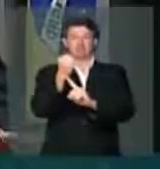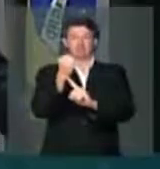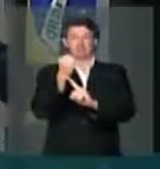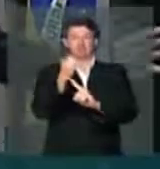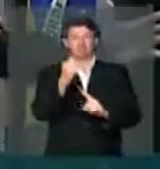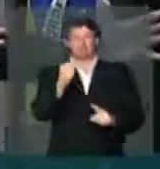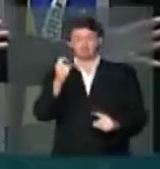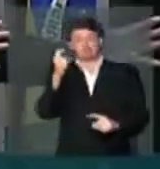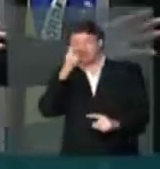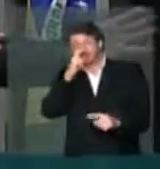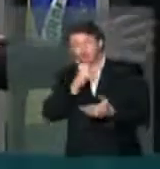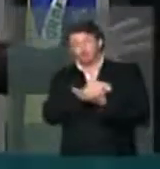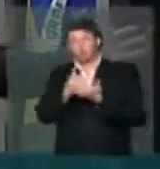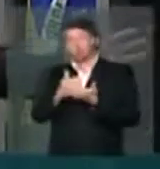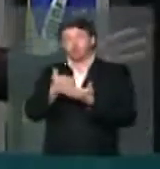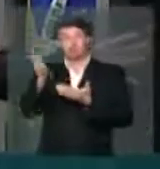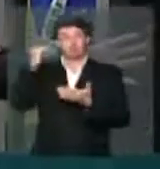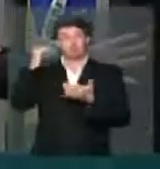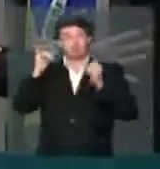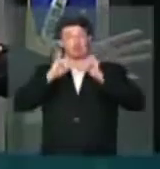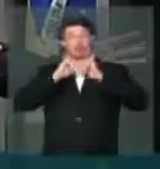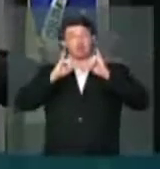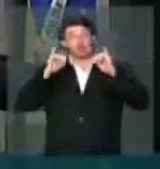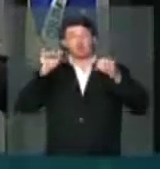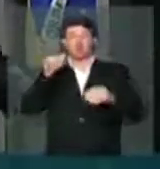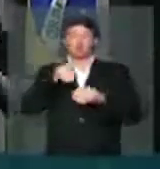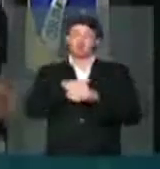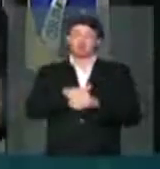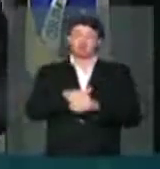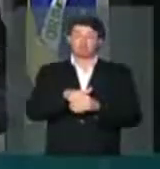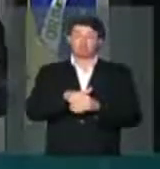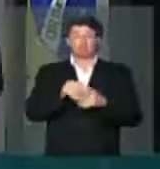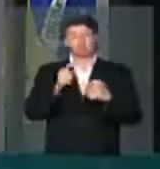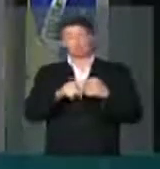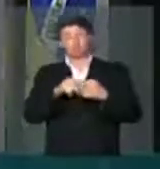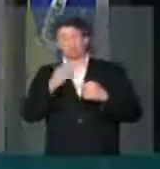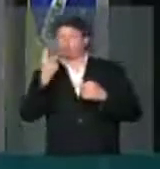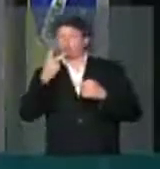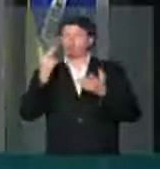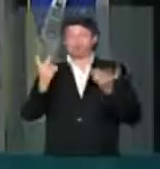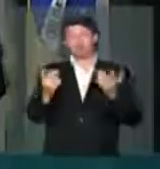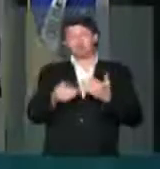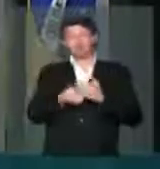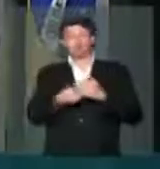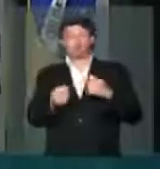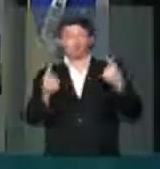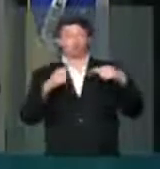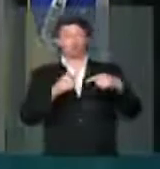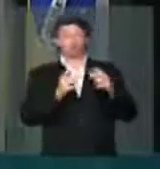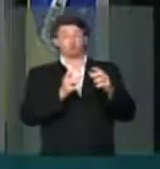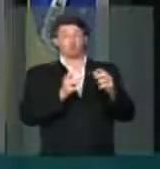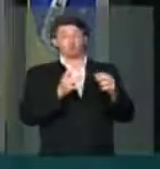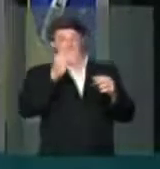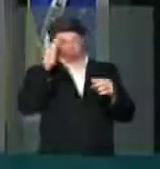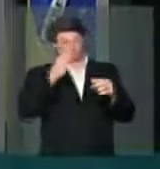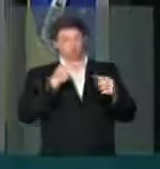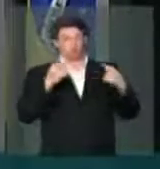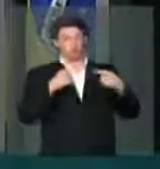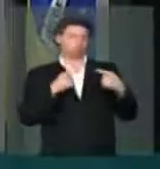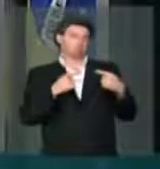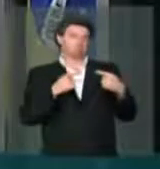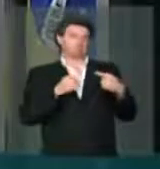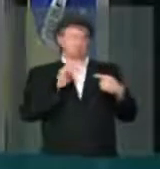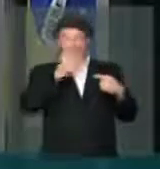mentira começa na campanha eleitoral, quando disse e afrontou o seu adversário, dizendo que